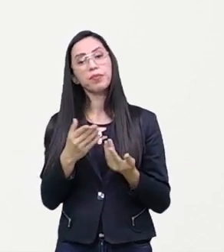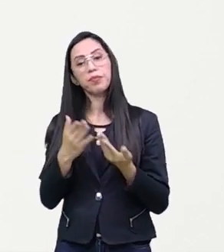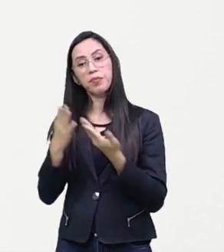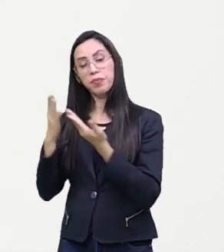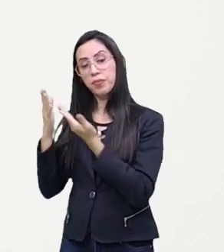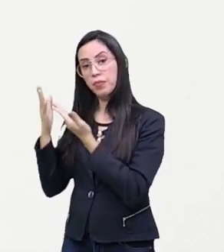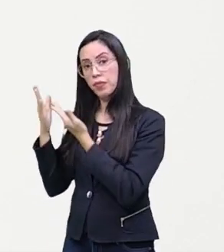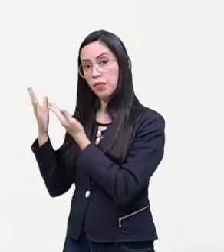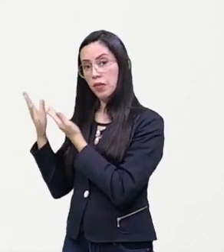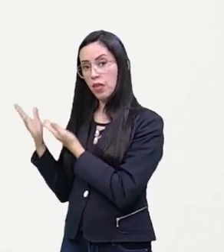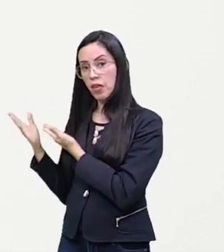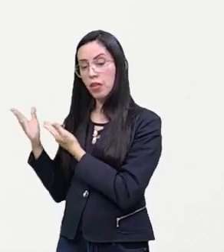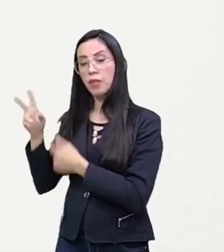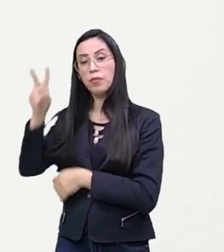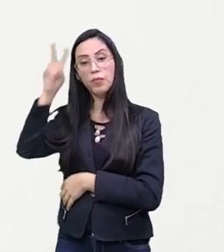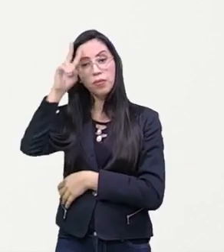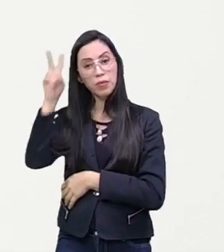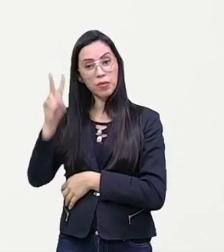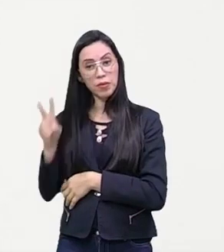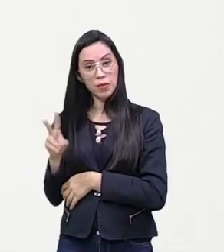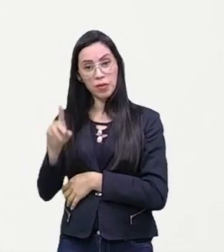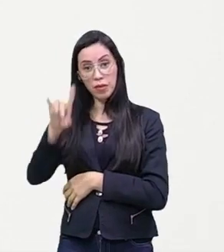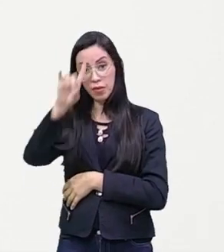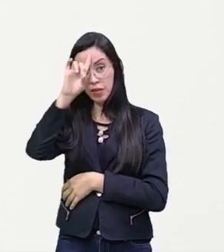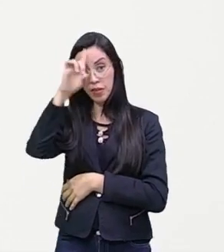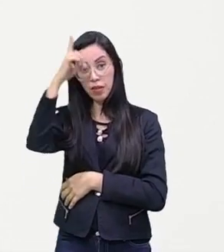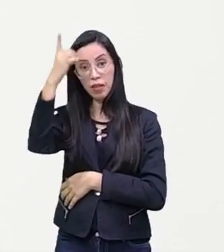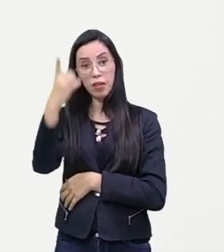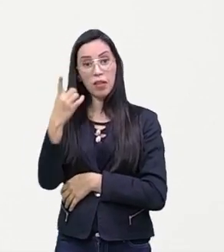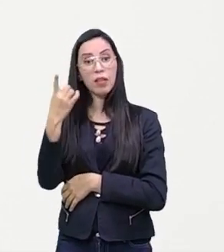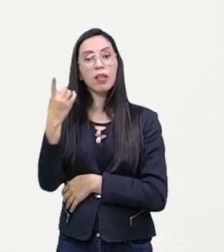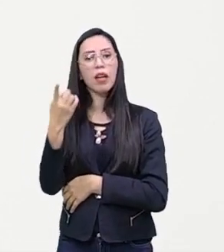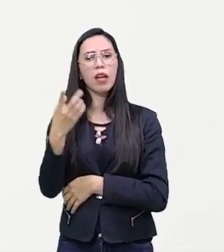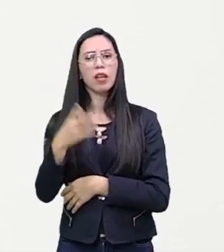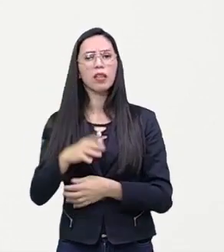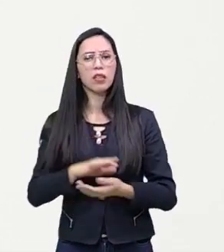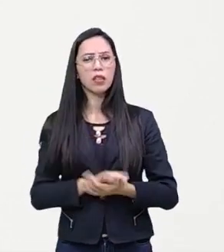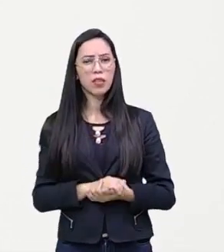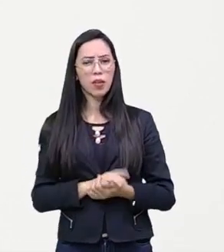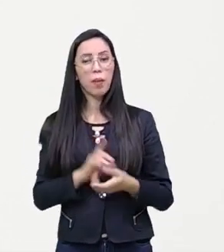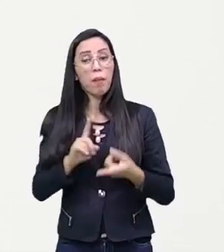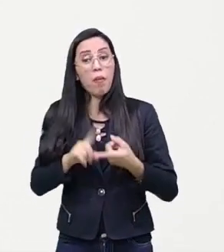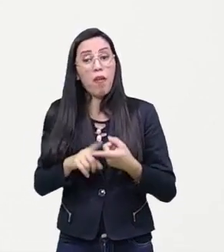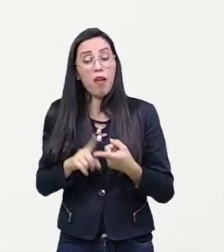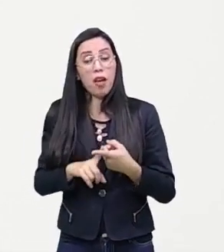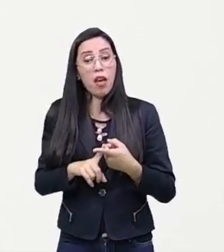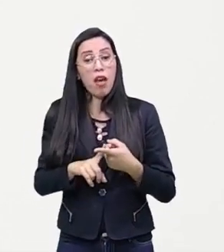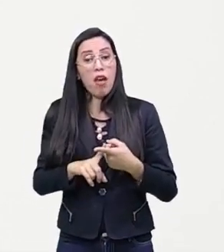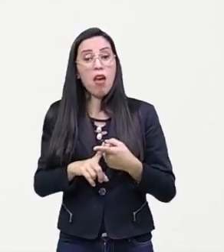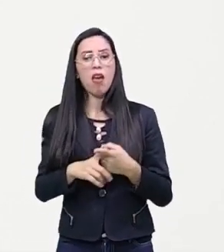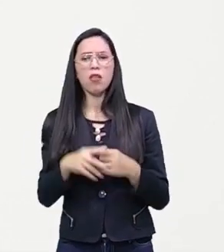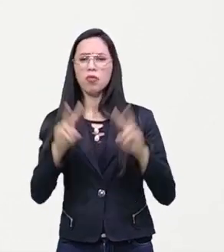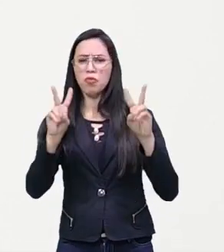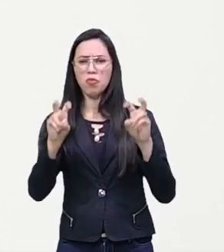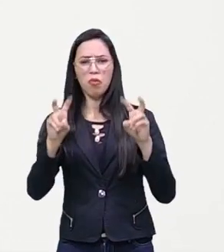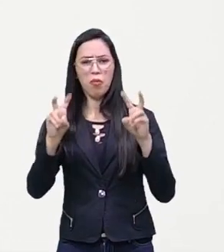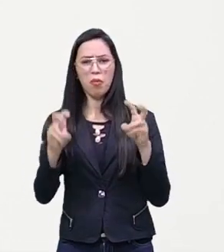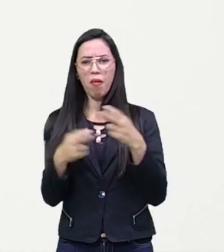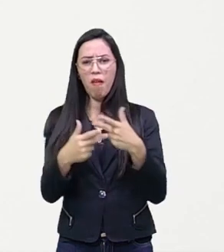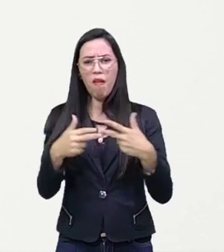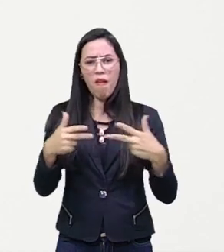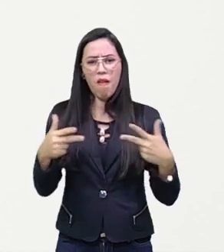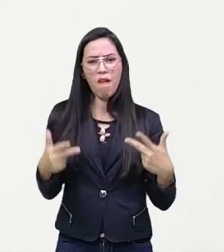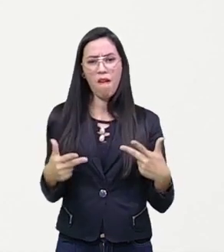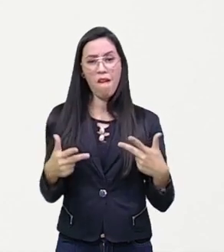Ficção científica. O que é a ficção científica? História que traz elementos que não existem na realidade. Geralmente